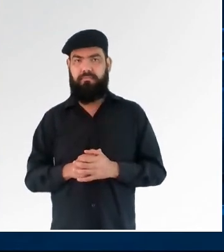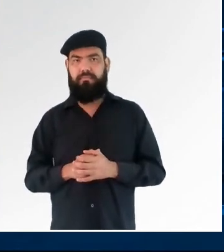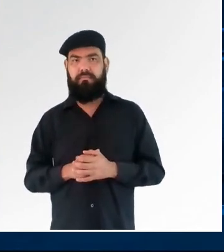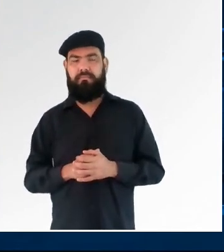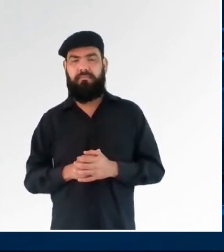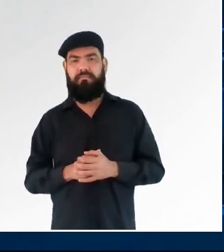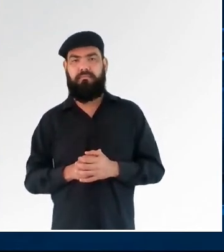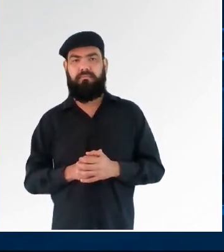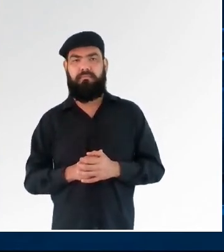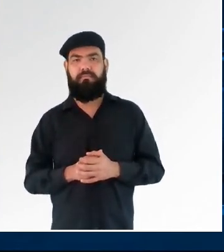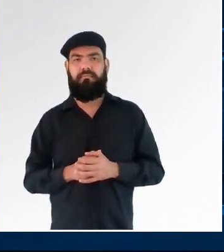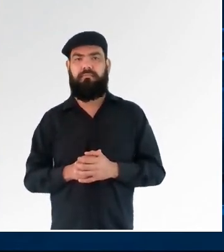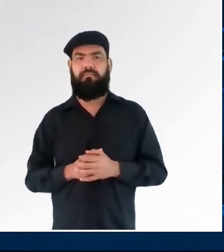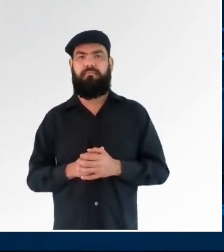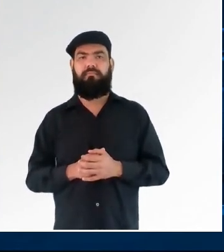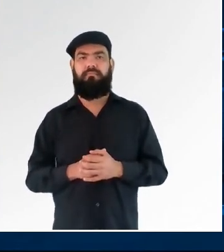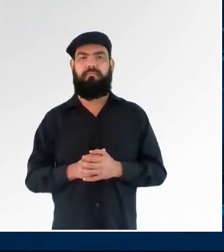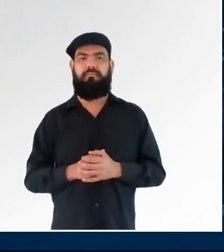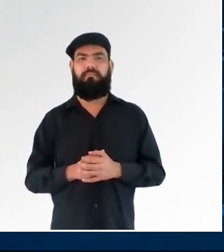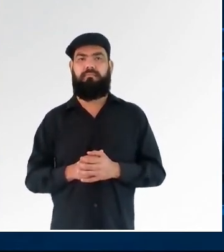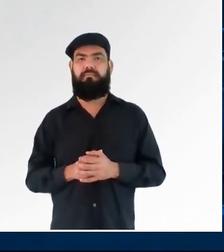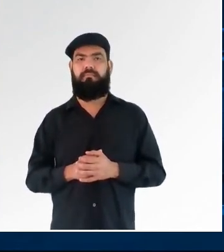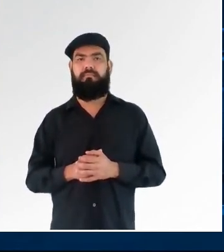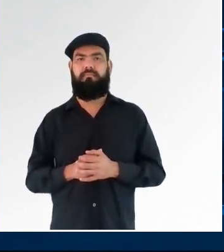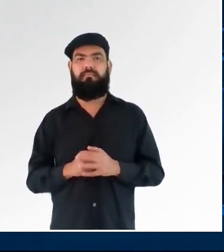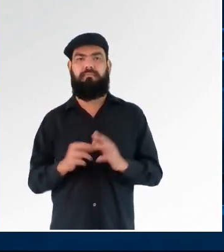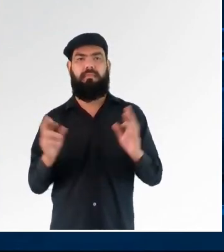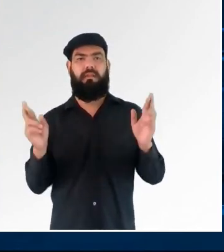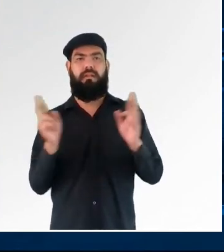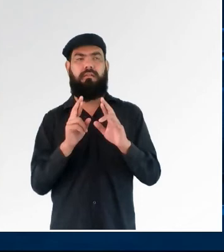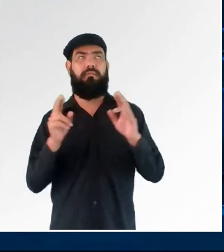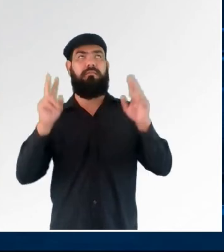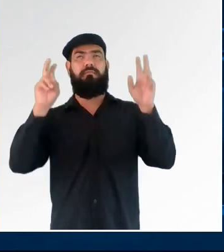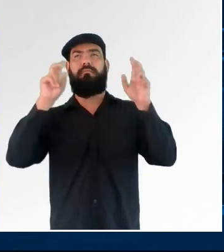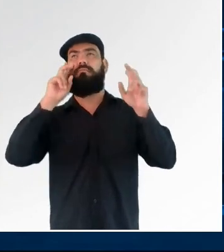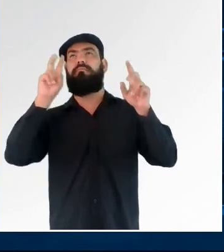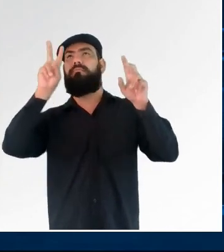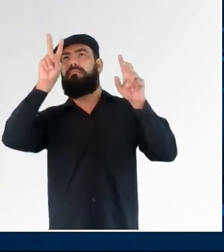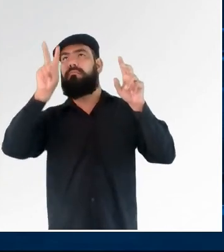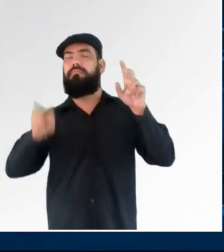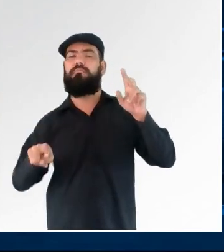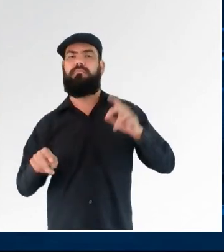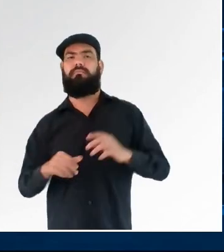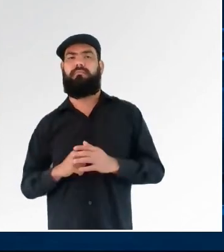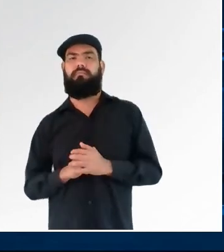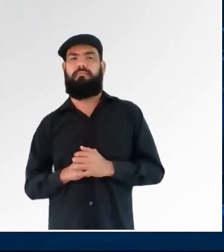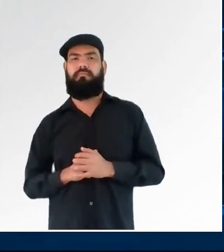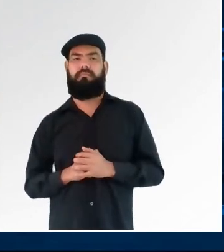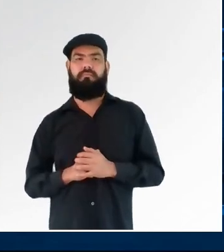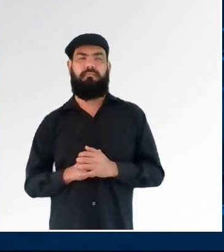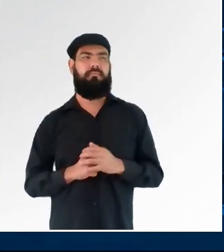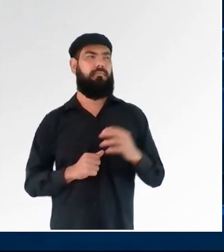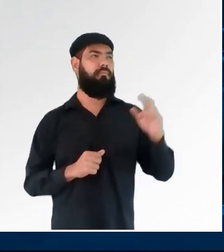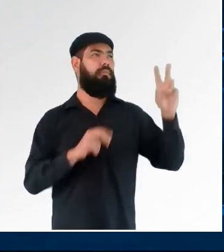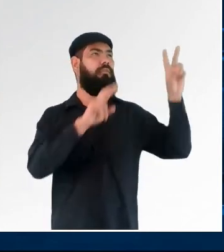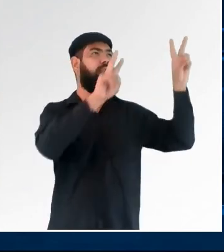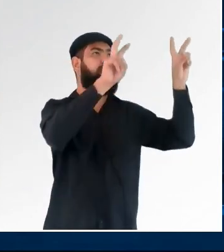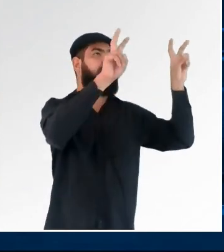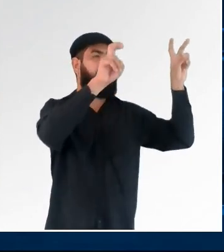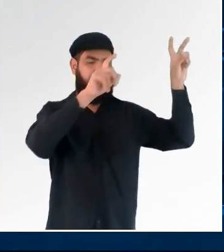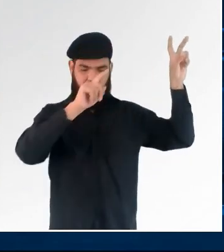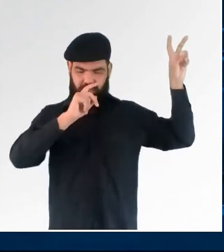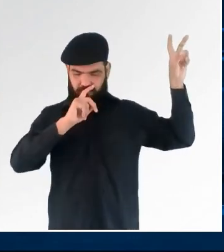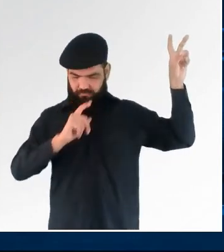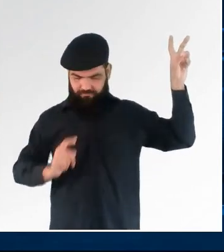sua resenha. Relacione o título da resenha com a obra resenhada. Então você vai pegar aquele título, o seu título